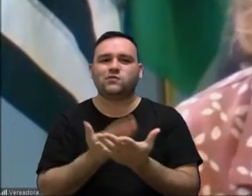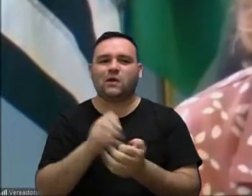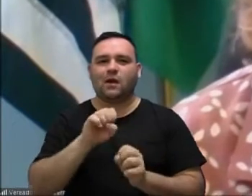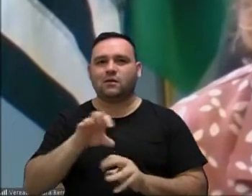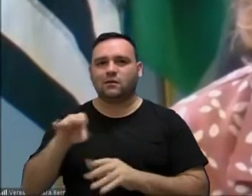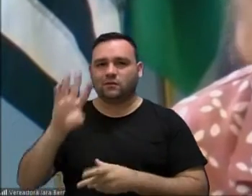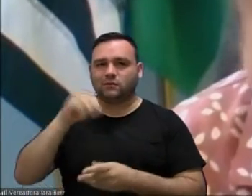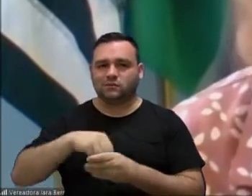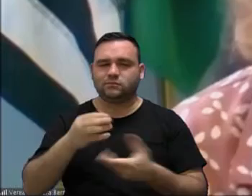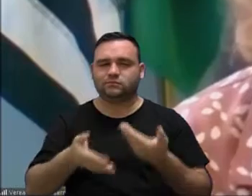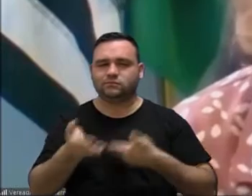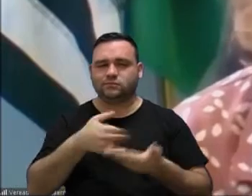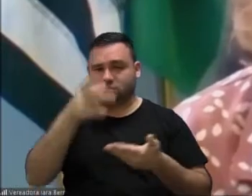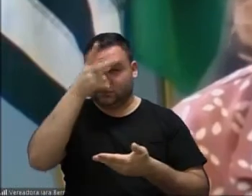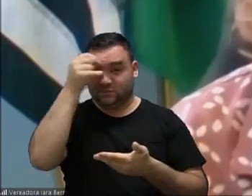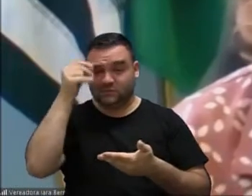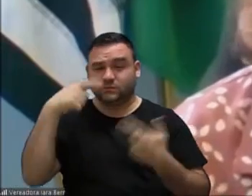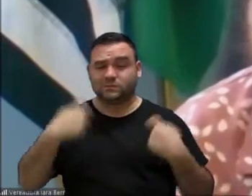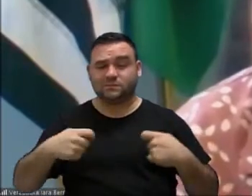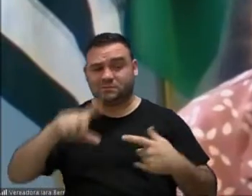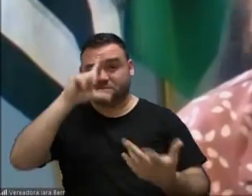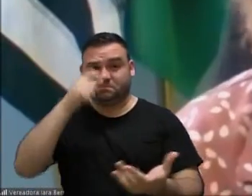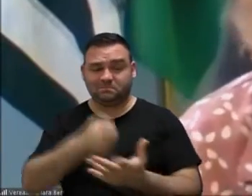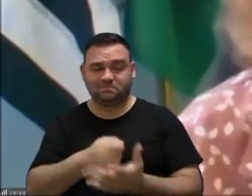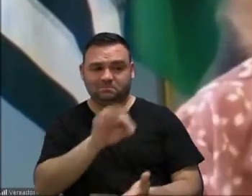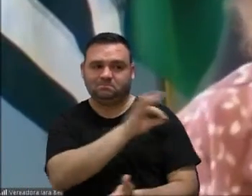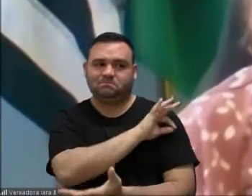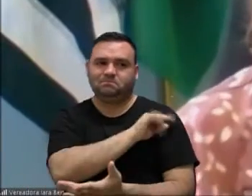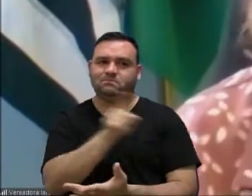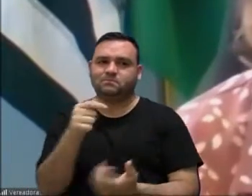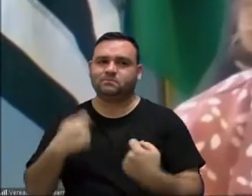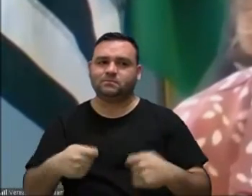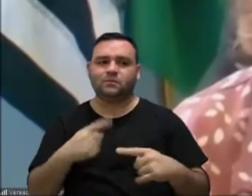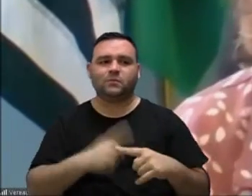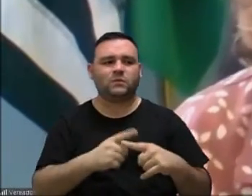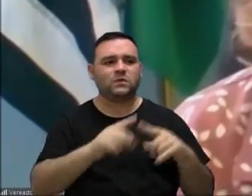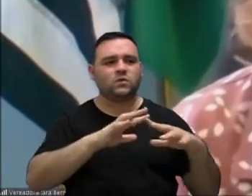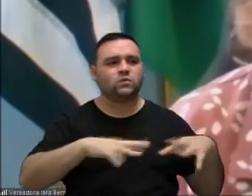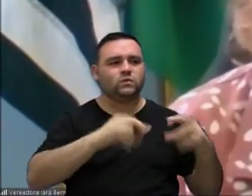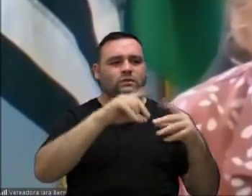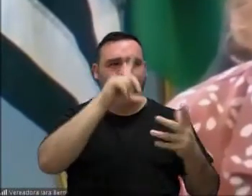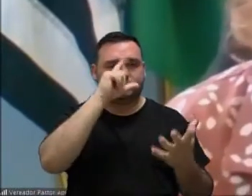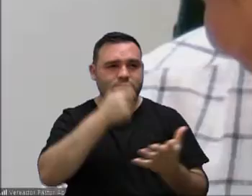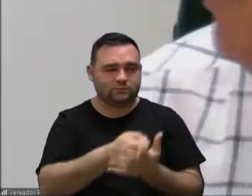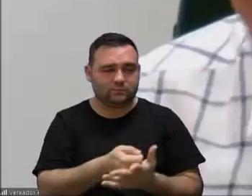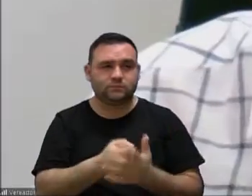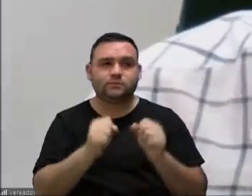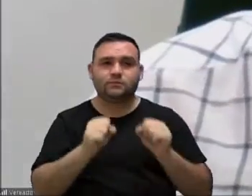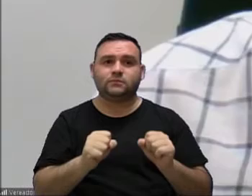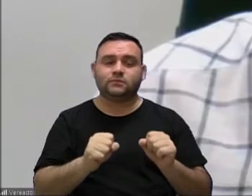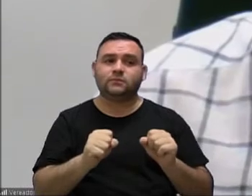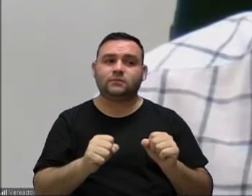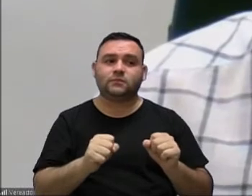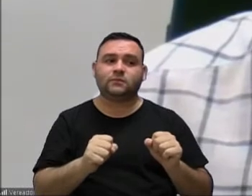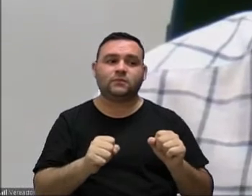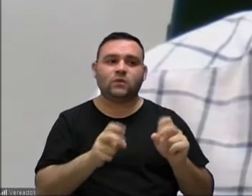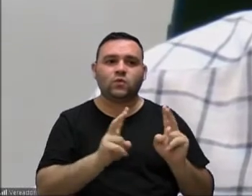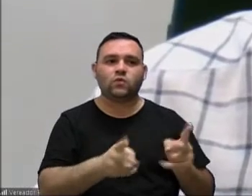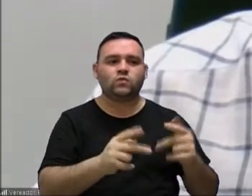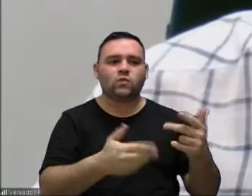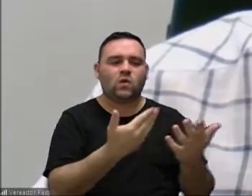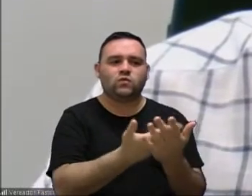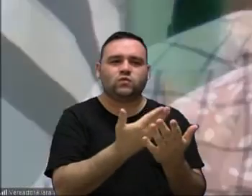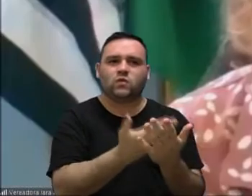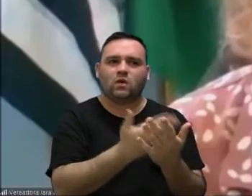relação que a prefeita tome posição, que a cidade tome posição, sobre o não funcionamento